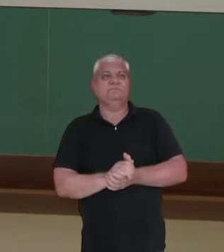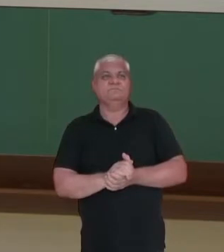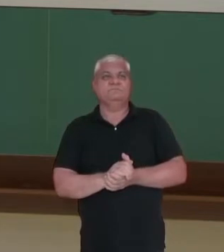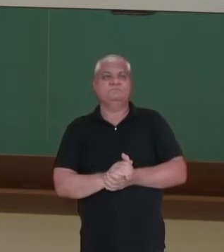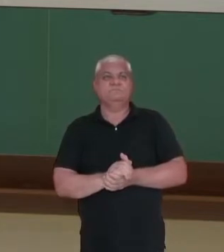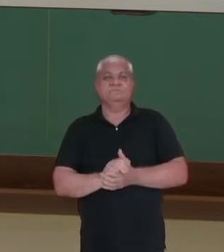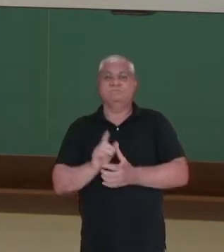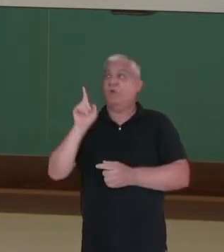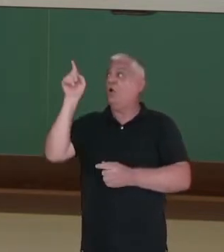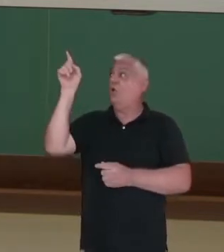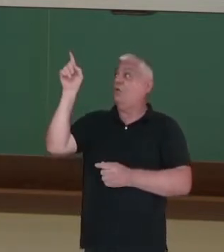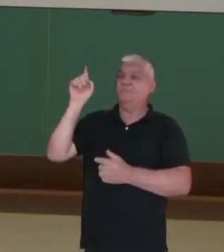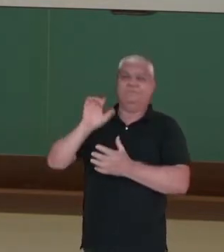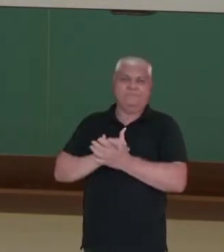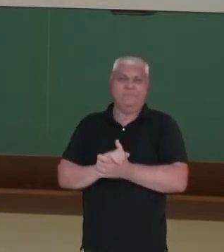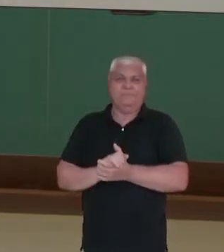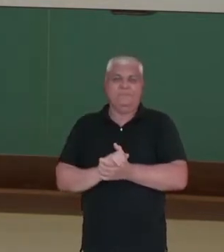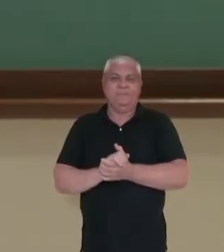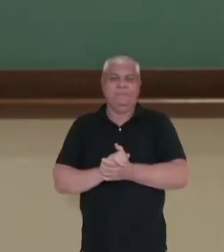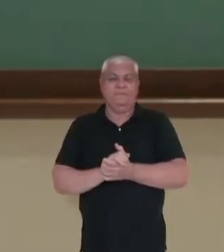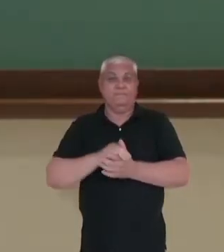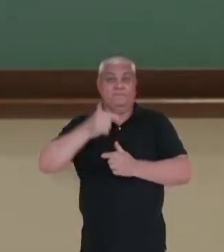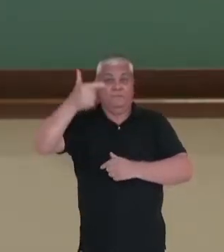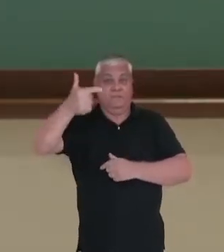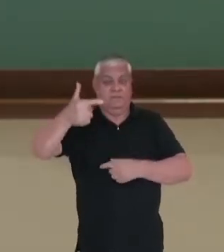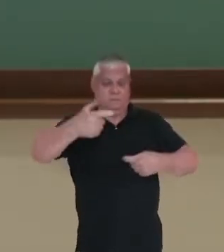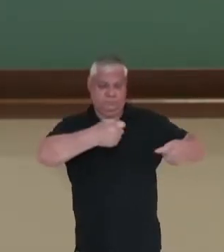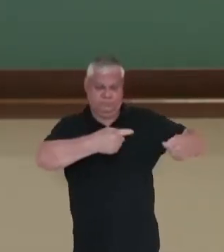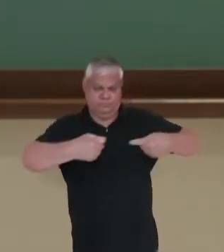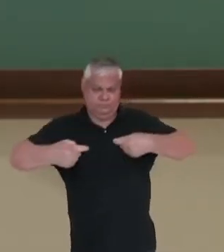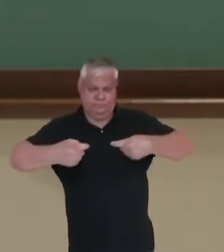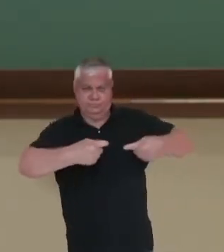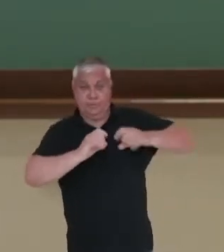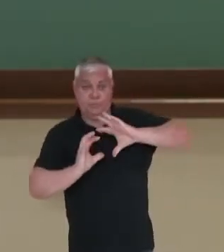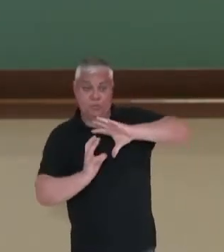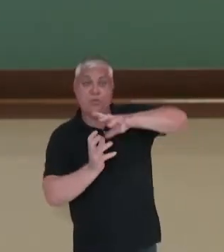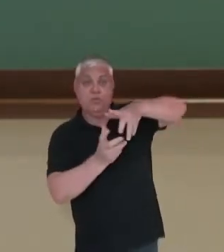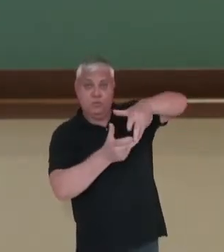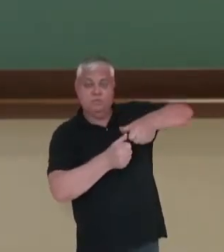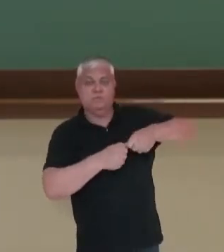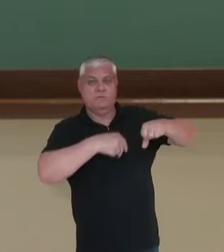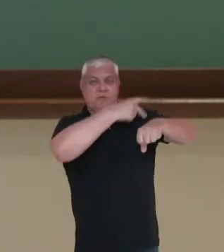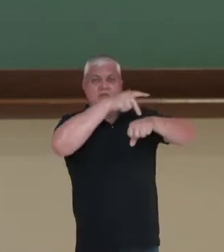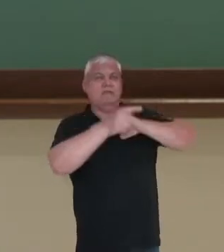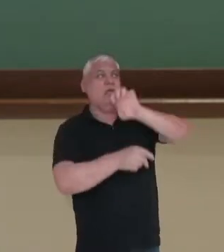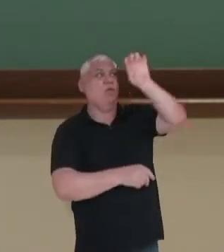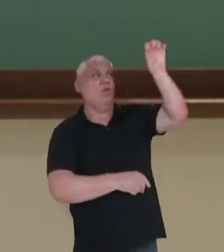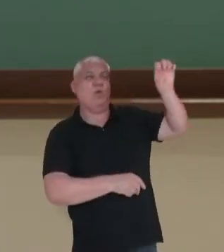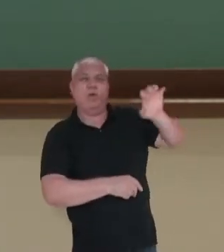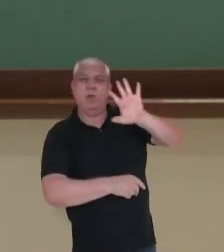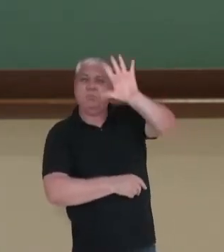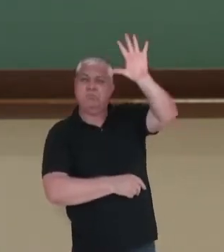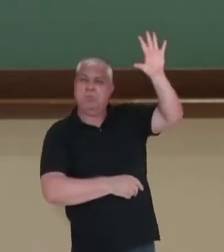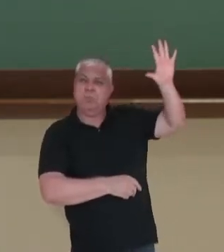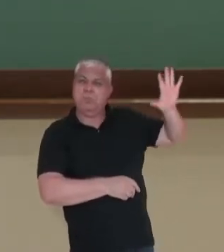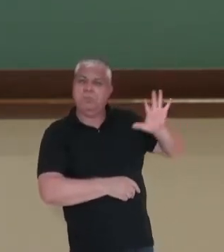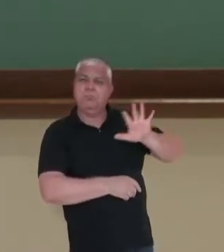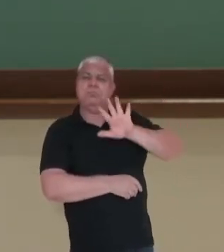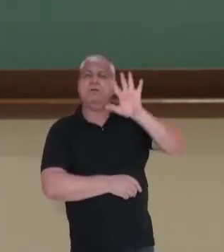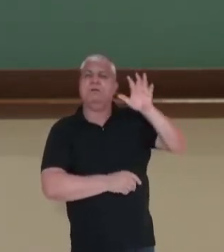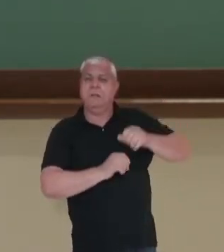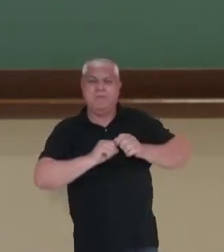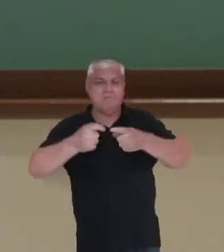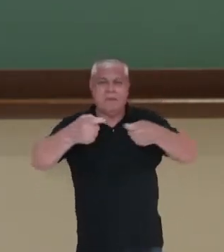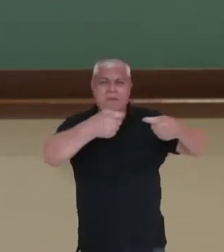então, olha só, a partir da chamada Segunda Guerra Mundial, né, os países europeus e assim por diante ficaram envolvidos com a Segunda